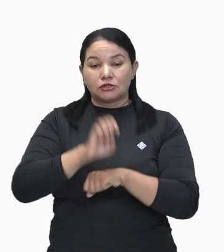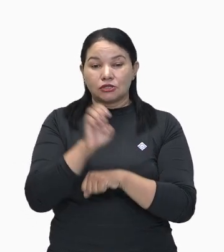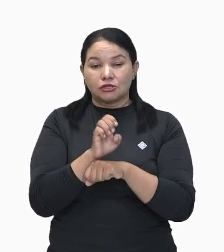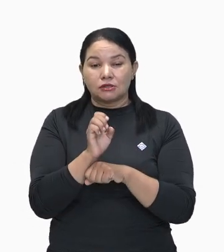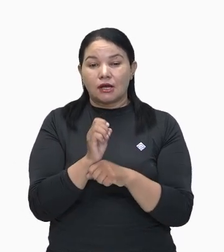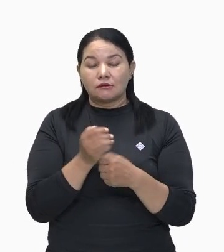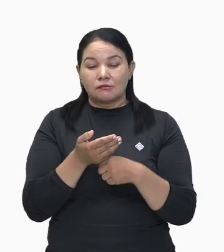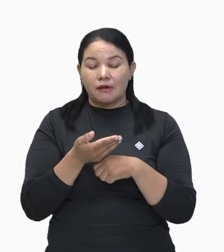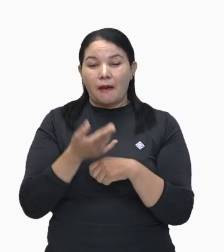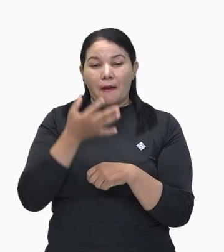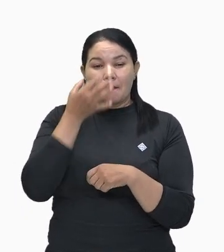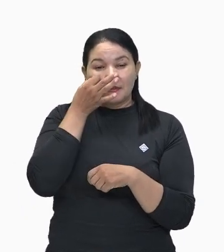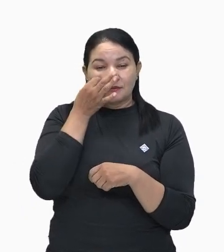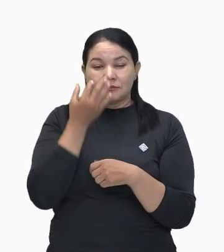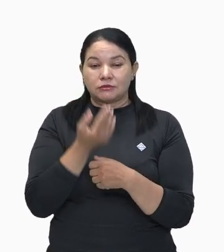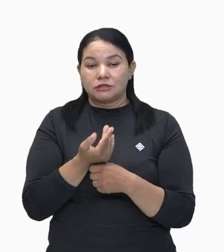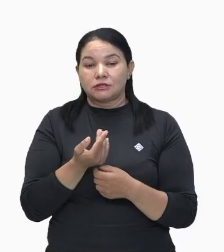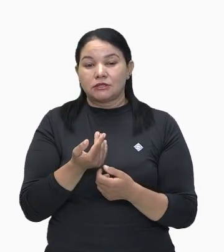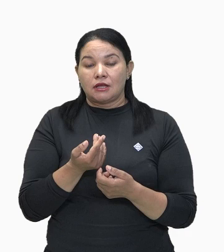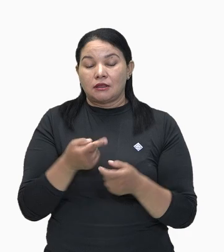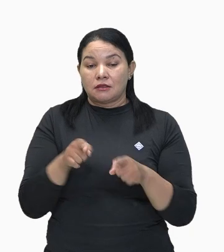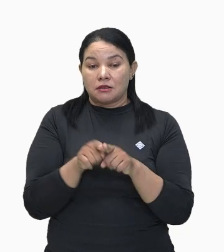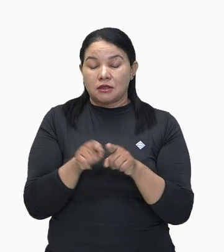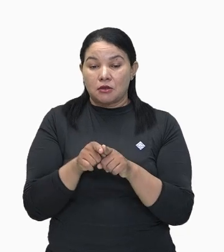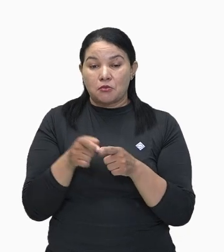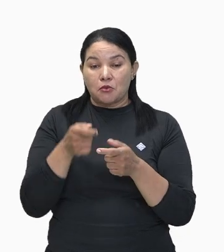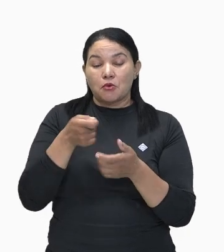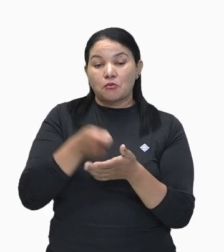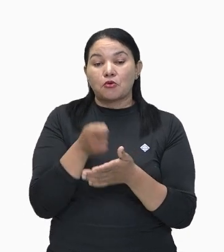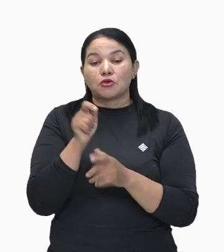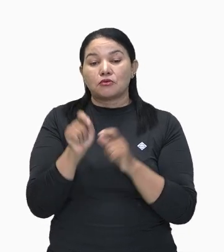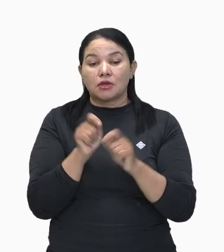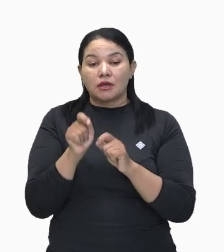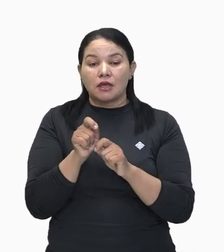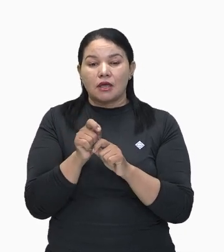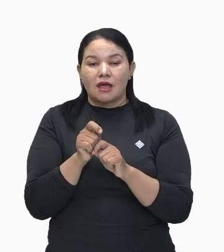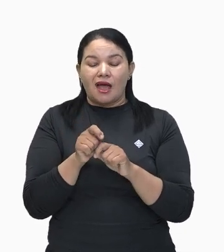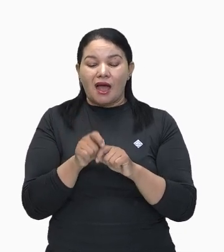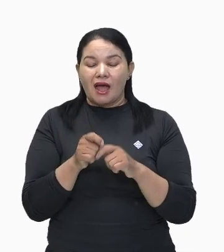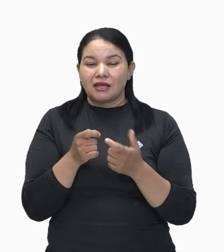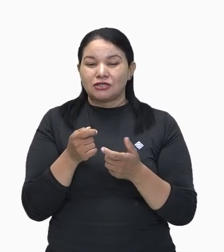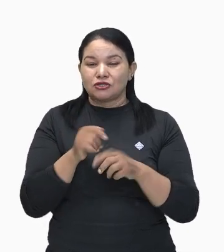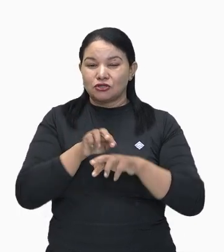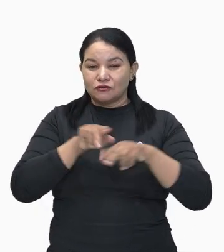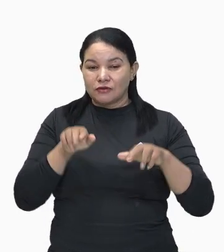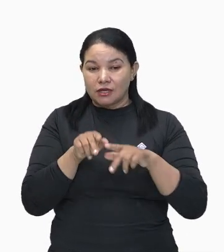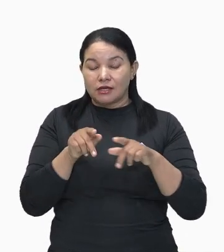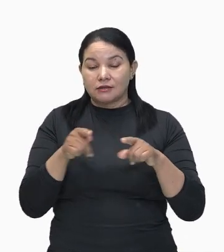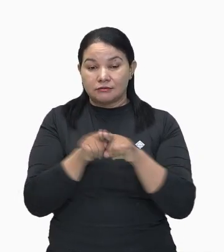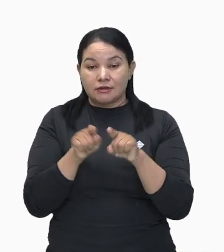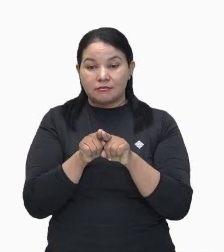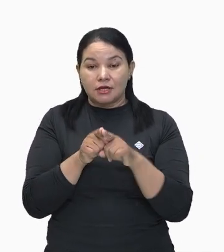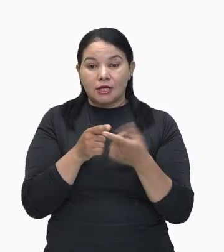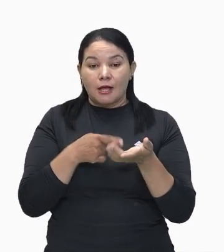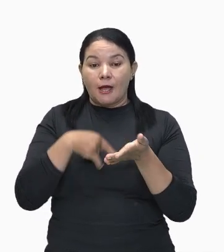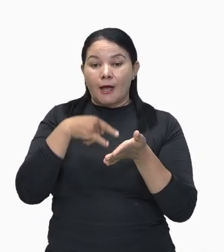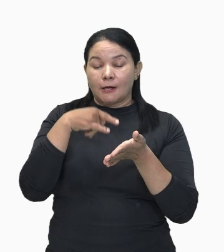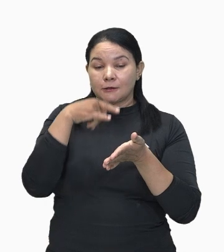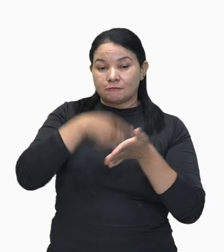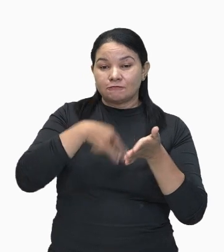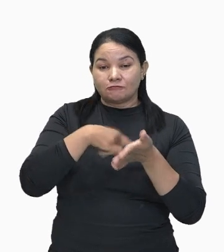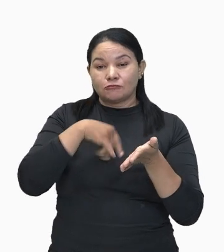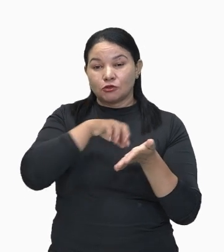presença dessa origem, então eles resolveram fazer referendos, plebiscitos para escutar a população se eles